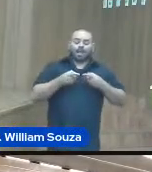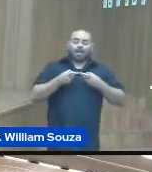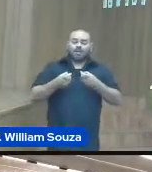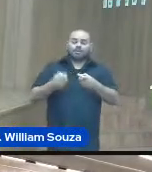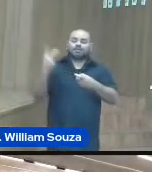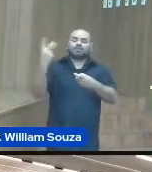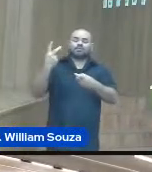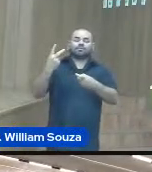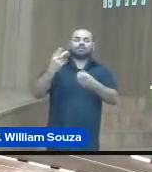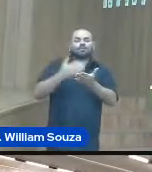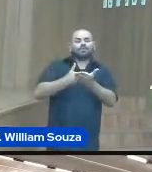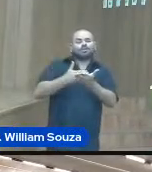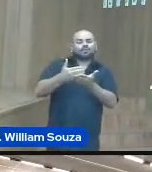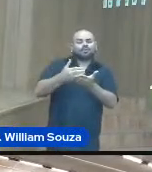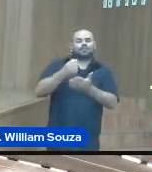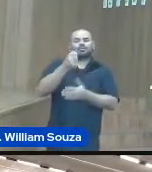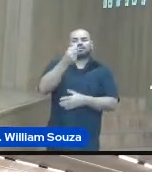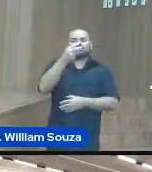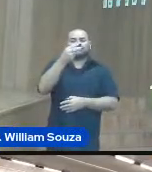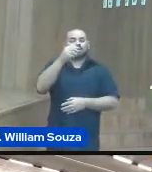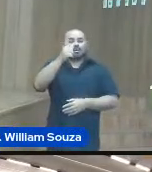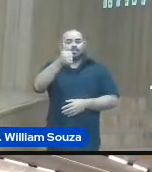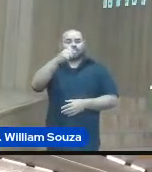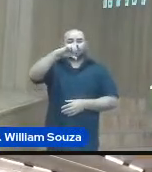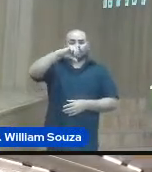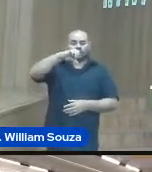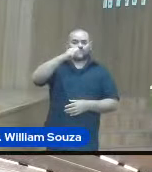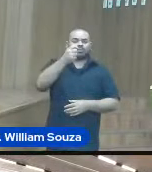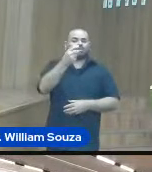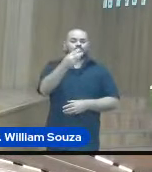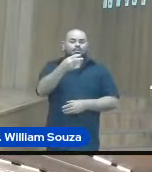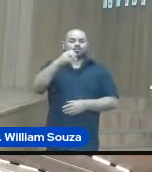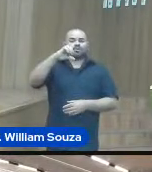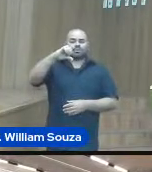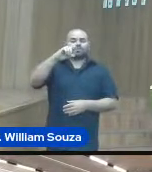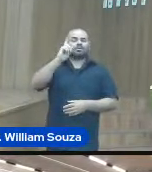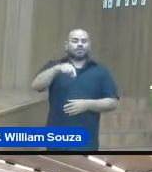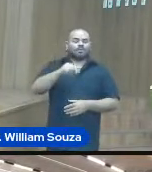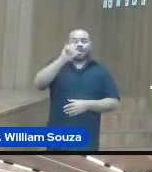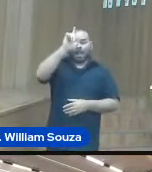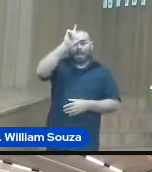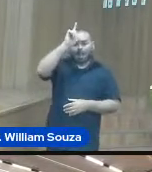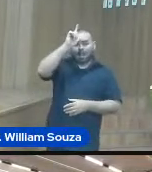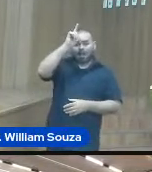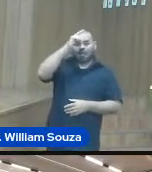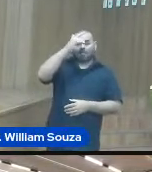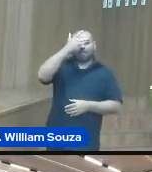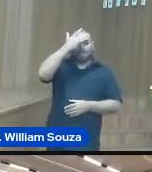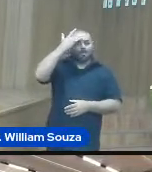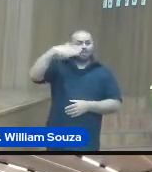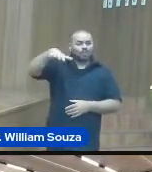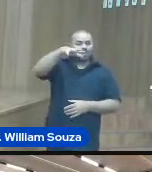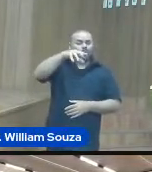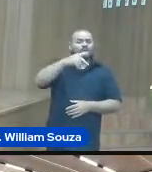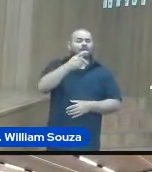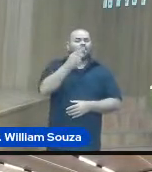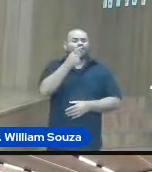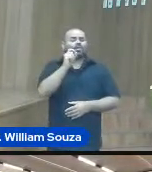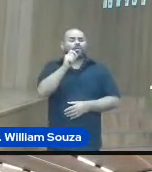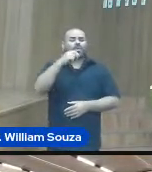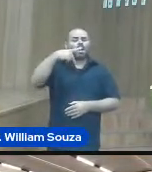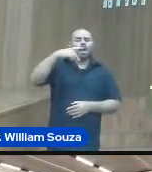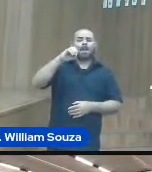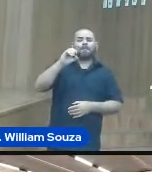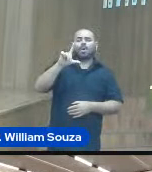né? Os alemães criam uma fake news lá, eles falam que foram atacados pelos poloneses, eles